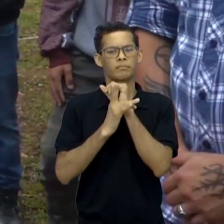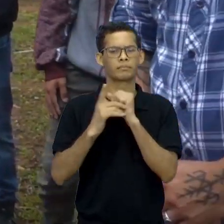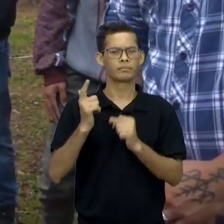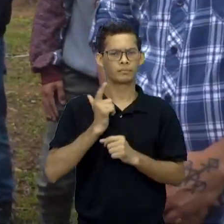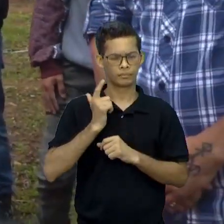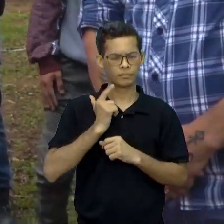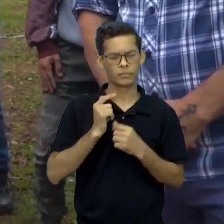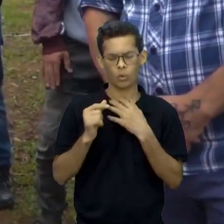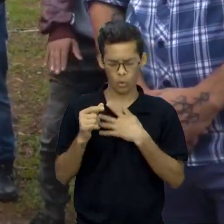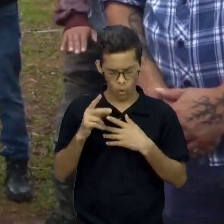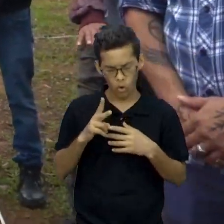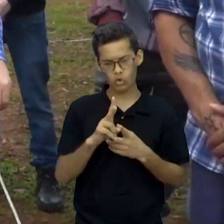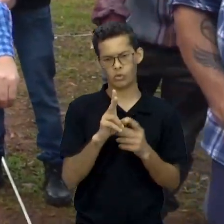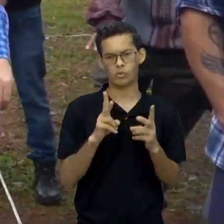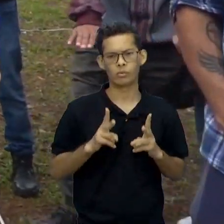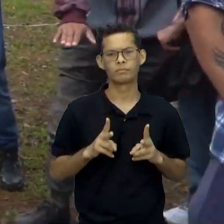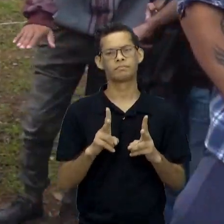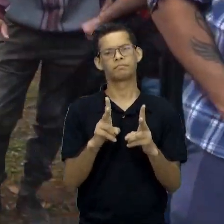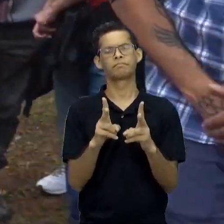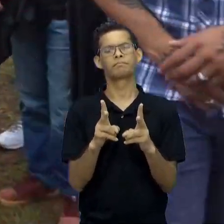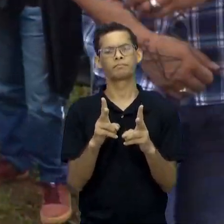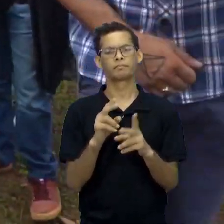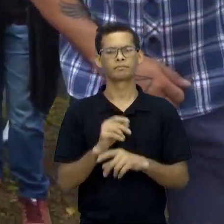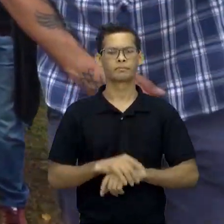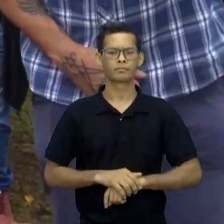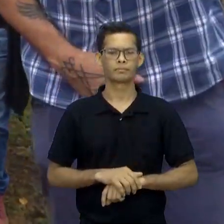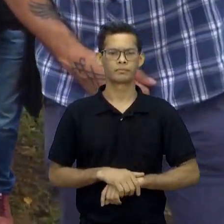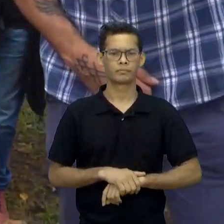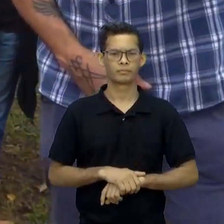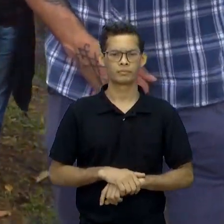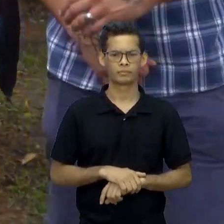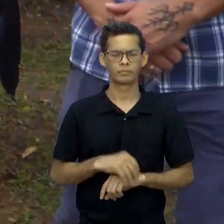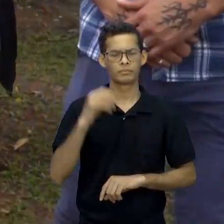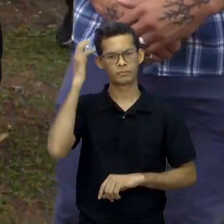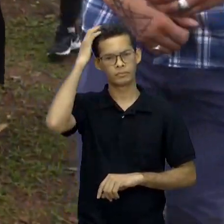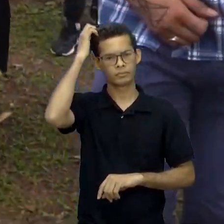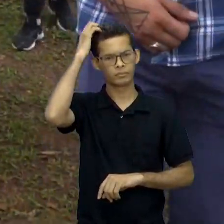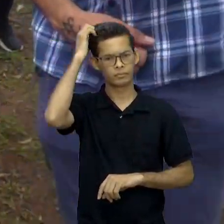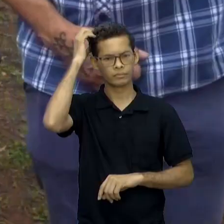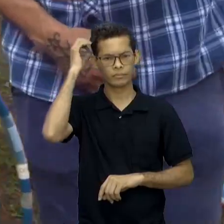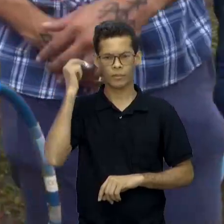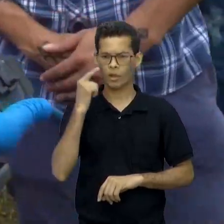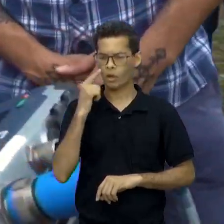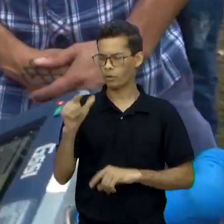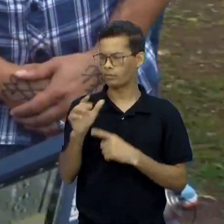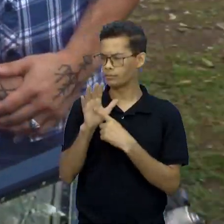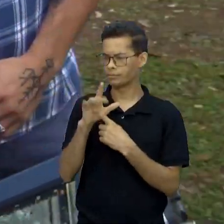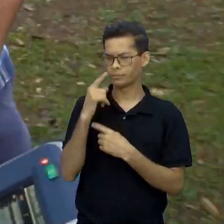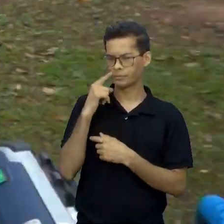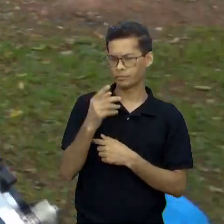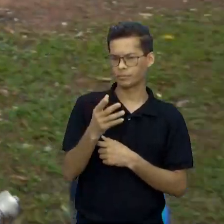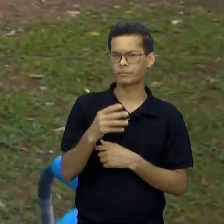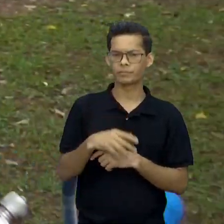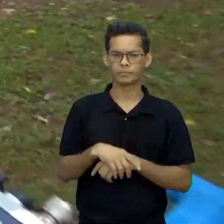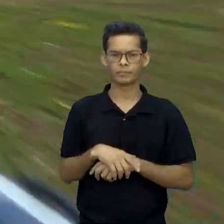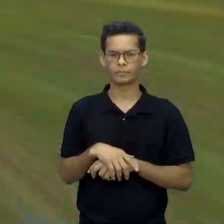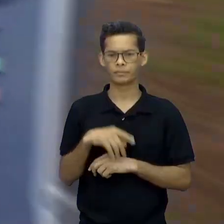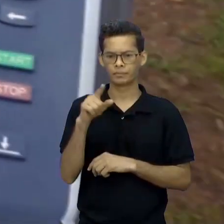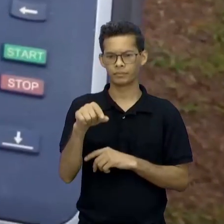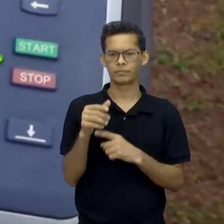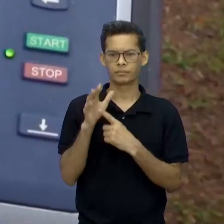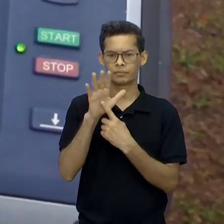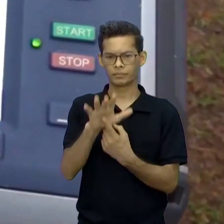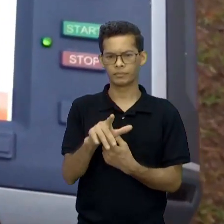com o nosso levantamento, o próximo alvo agora, que começou a